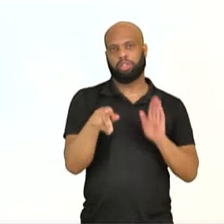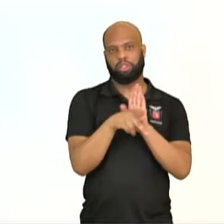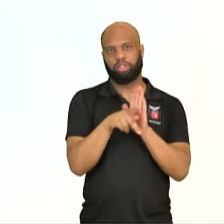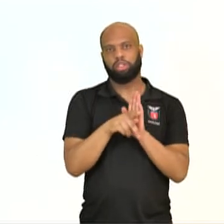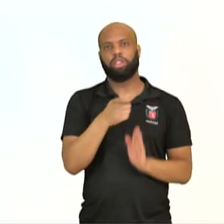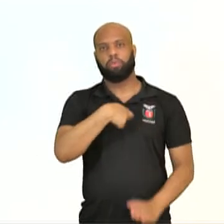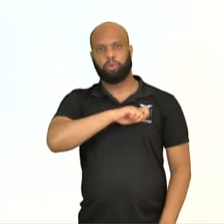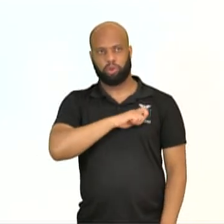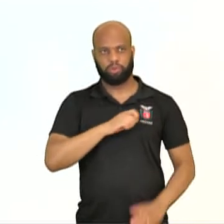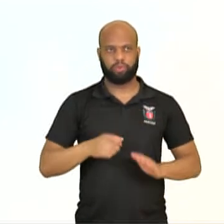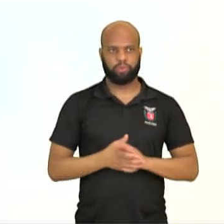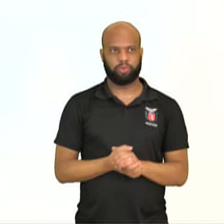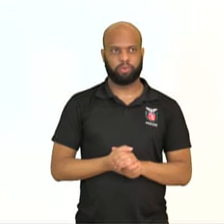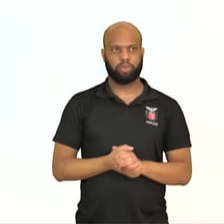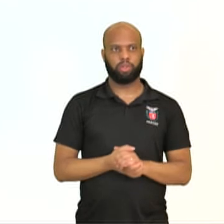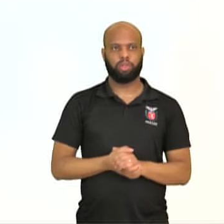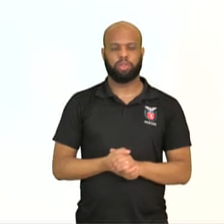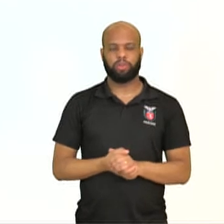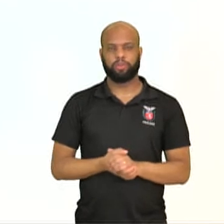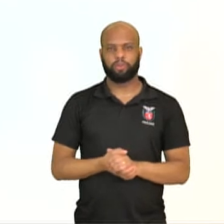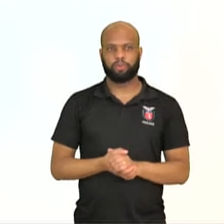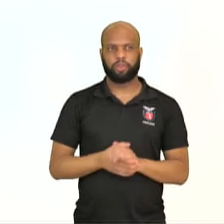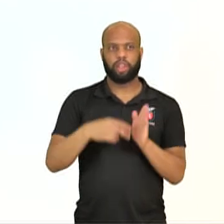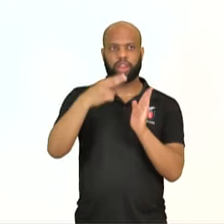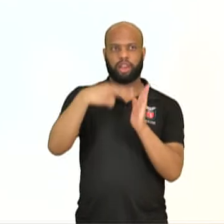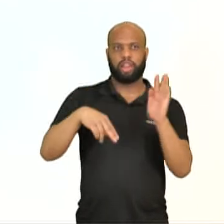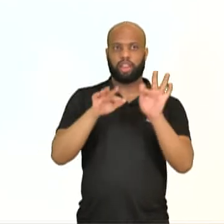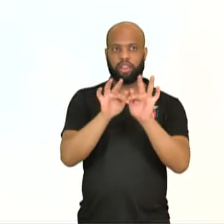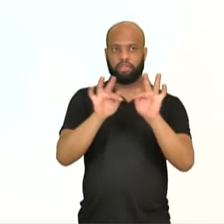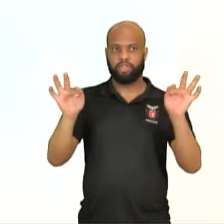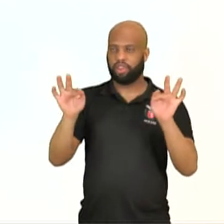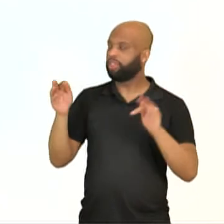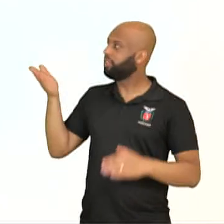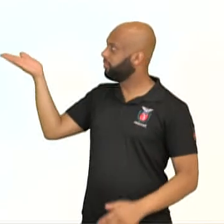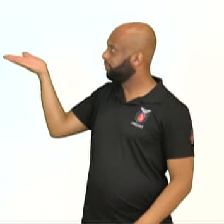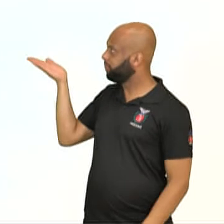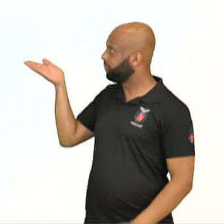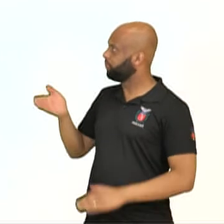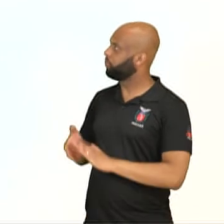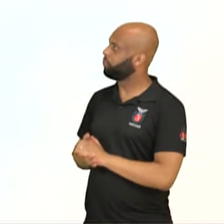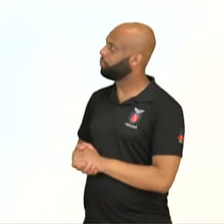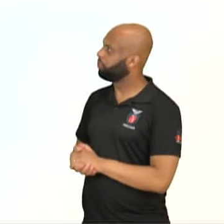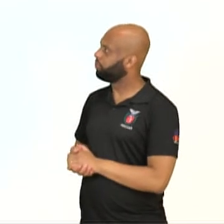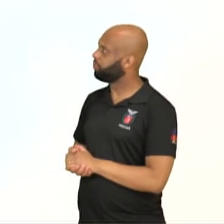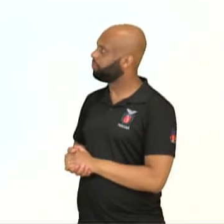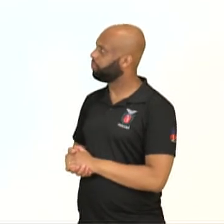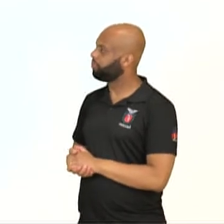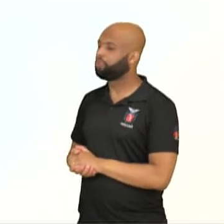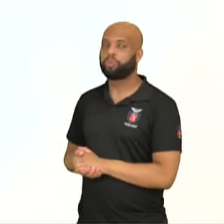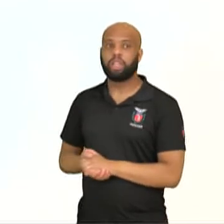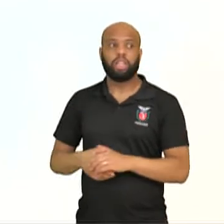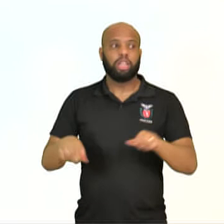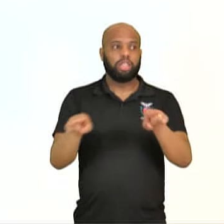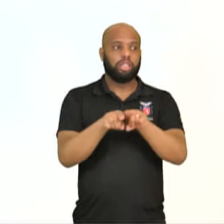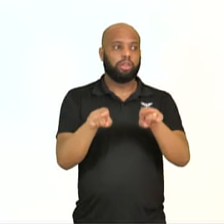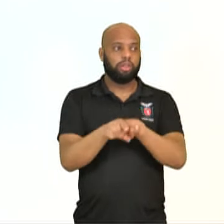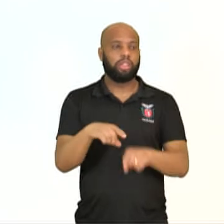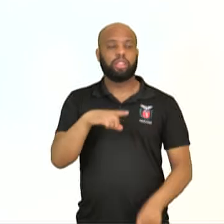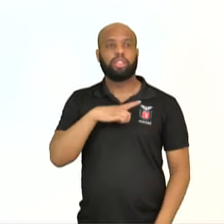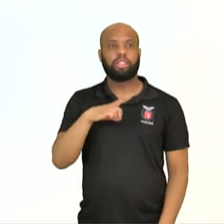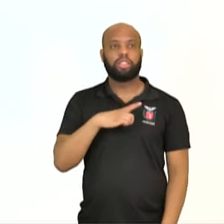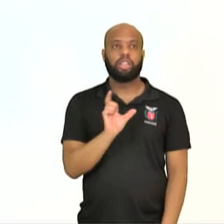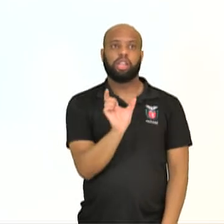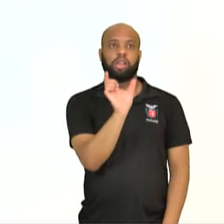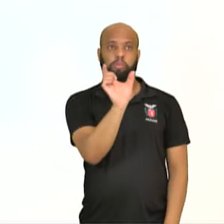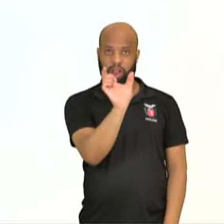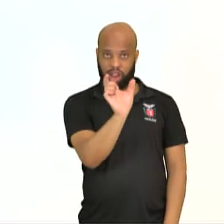os viajes foram cancelados devido à la pandemia. Tá? E palavras terminadas